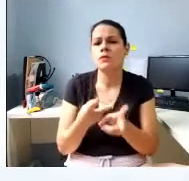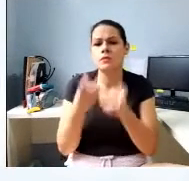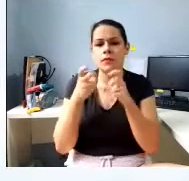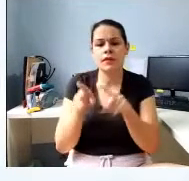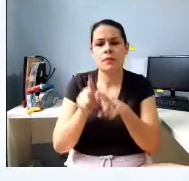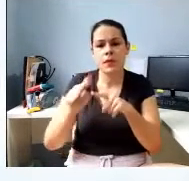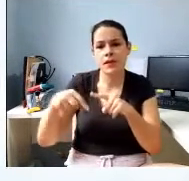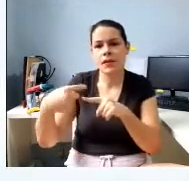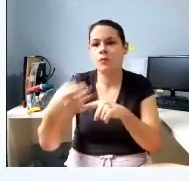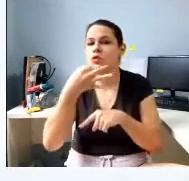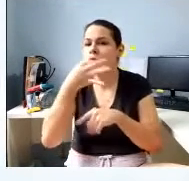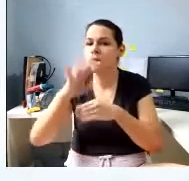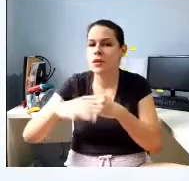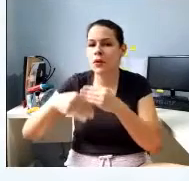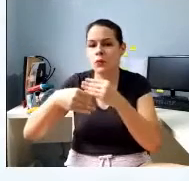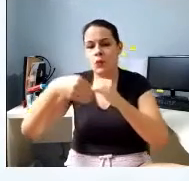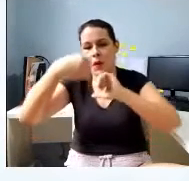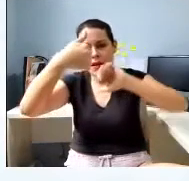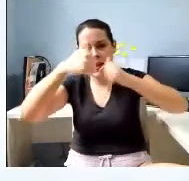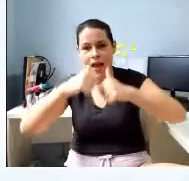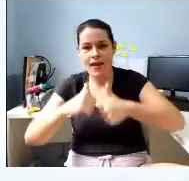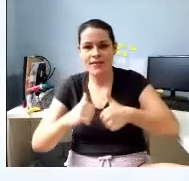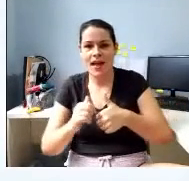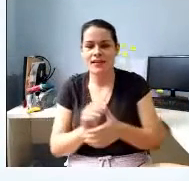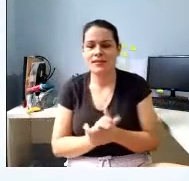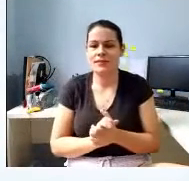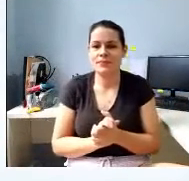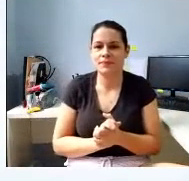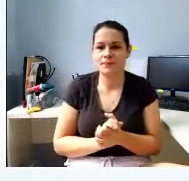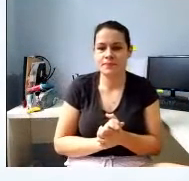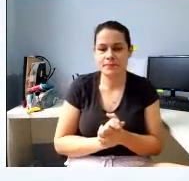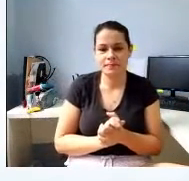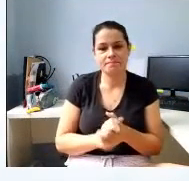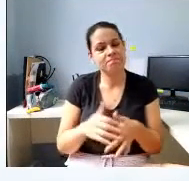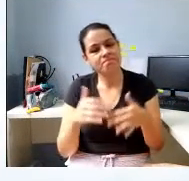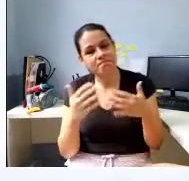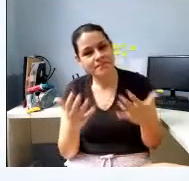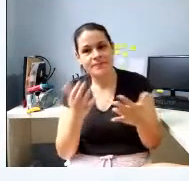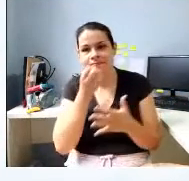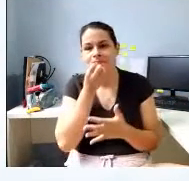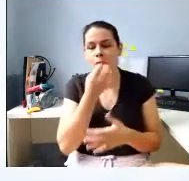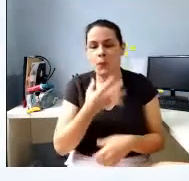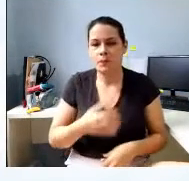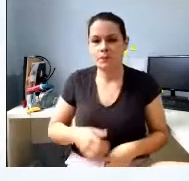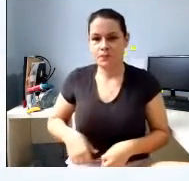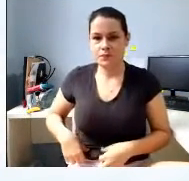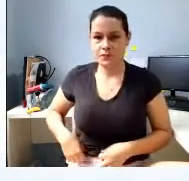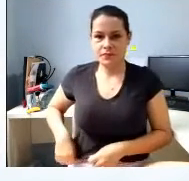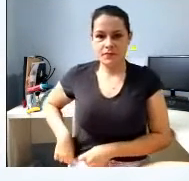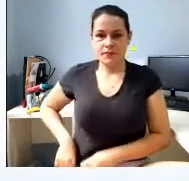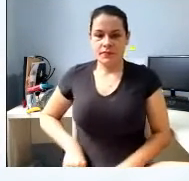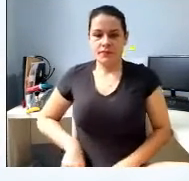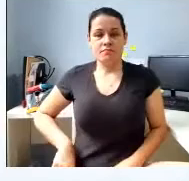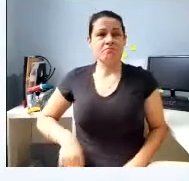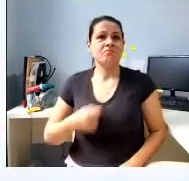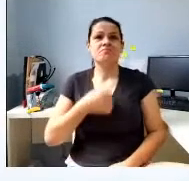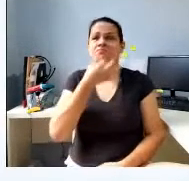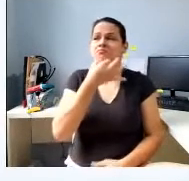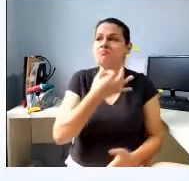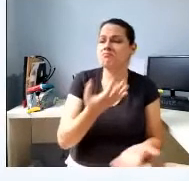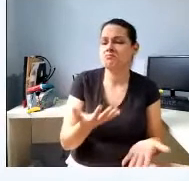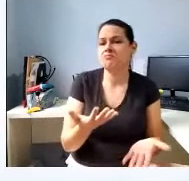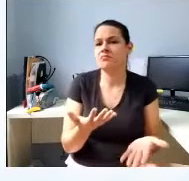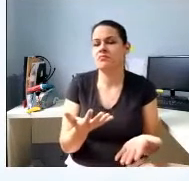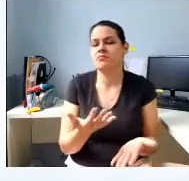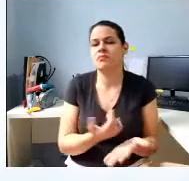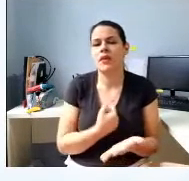sequência, seguir sua análise? Tá. Bom, ok. Acho o seguinte, né? Olhando